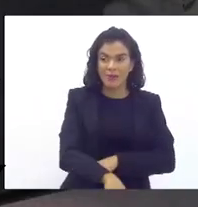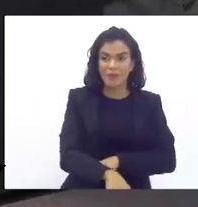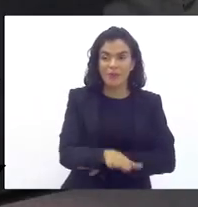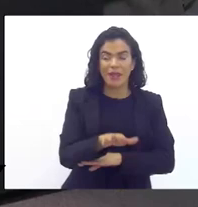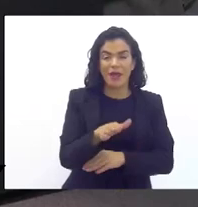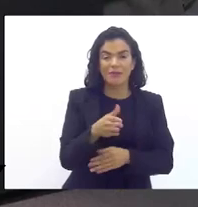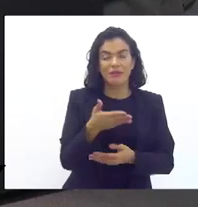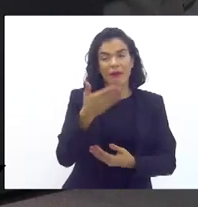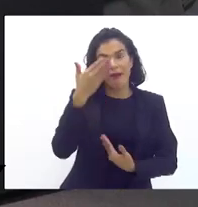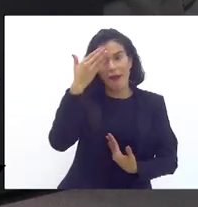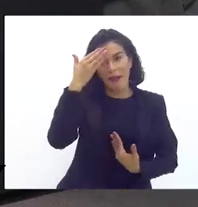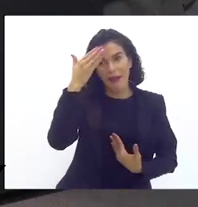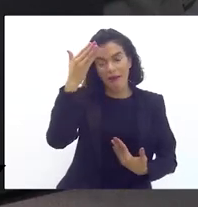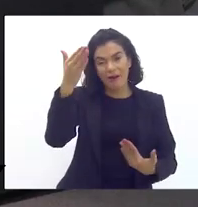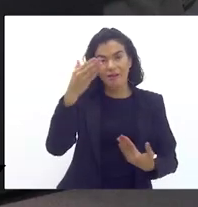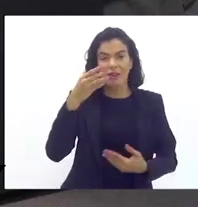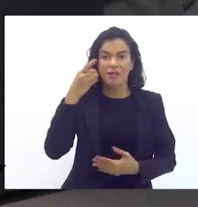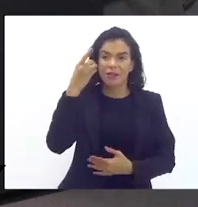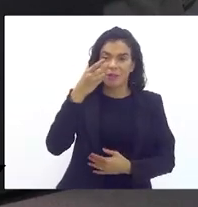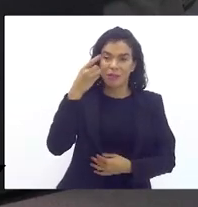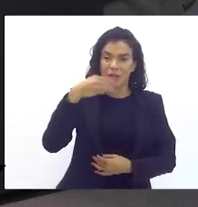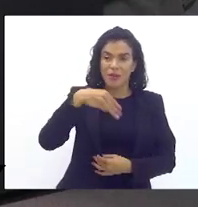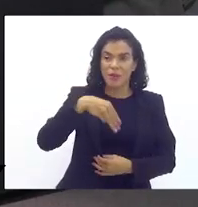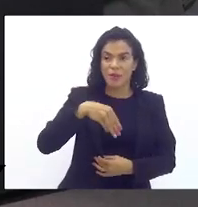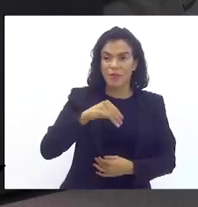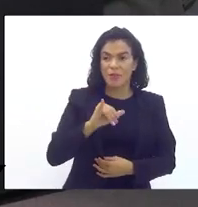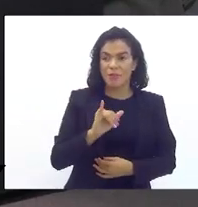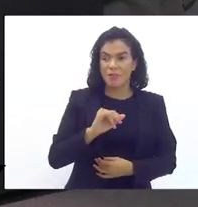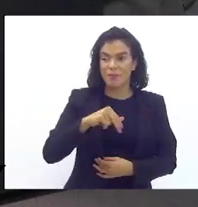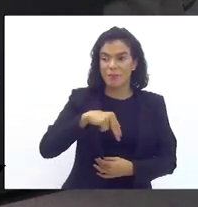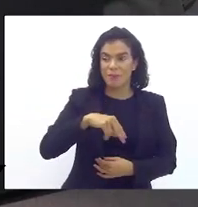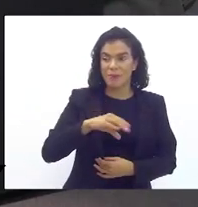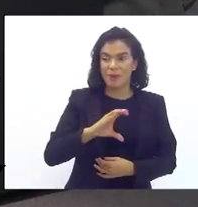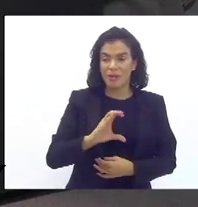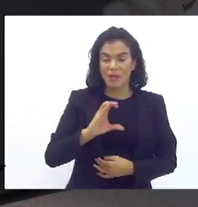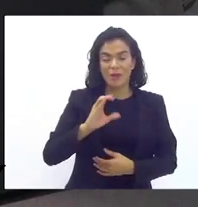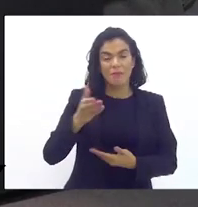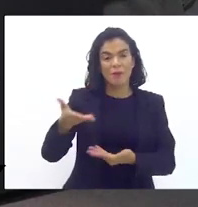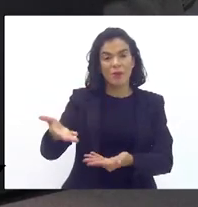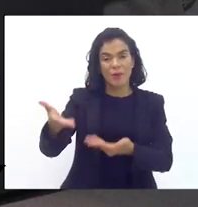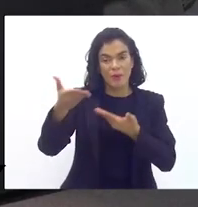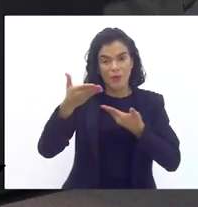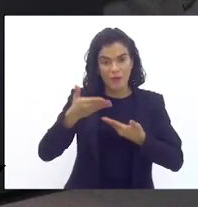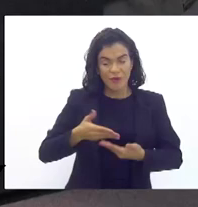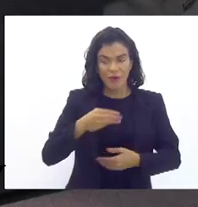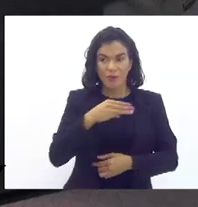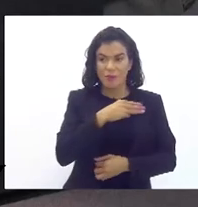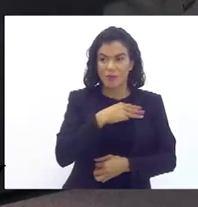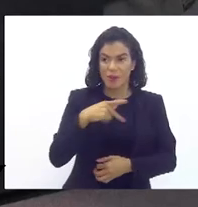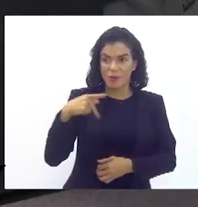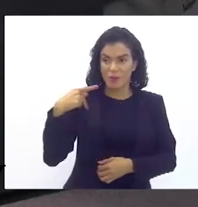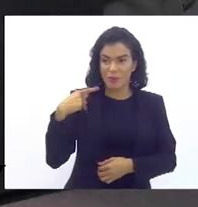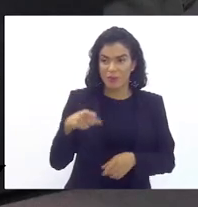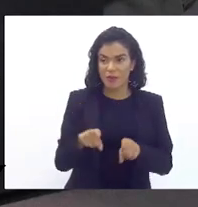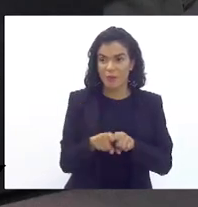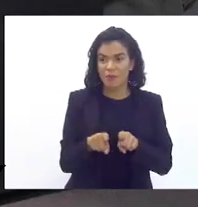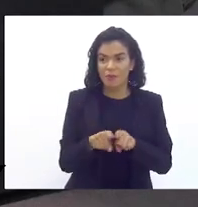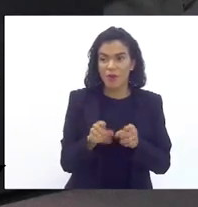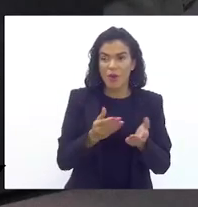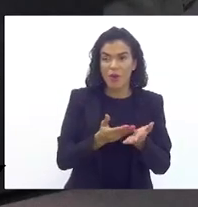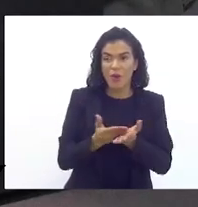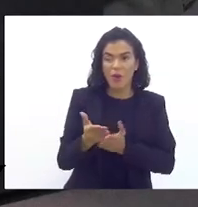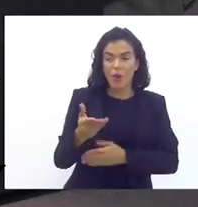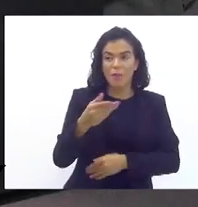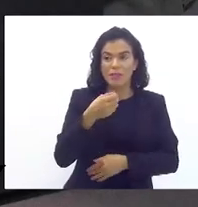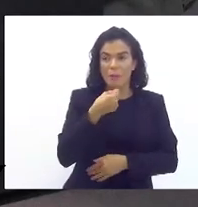e queria agradecer o deputado Carlos Mendes pelo convite ao Ministério Público começa a minha fala